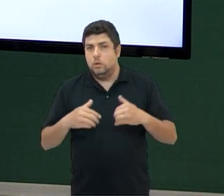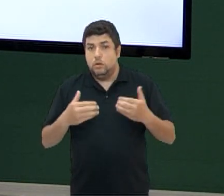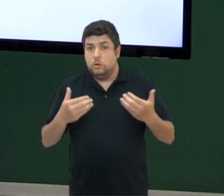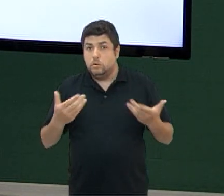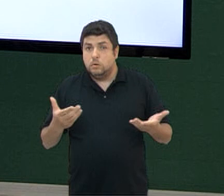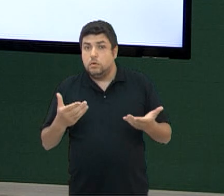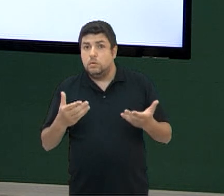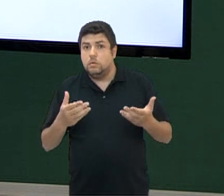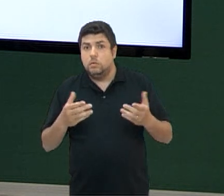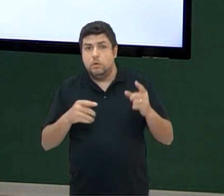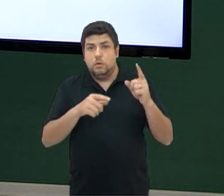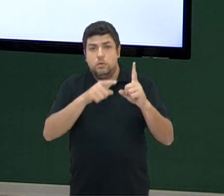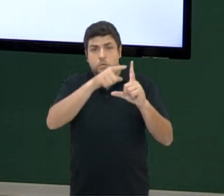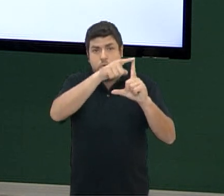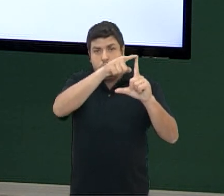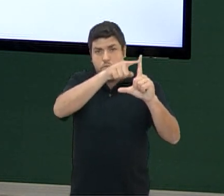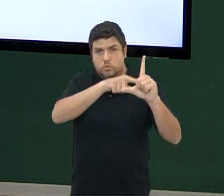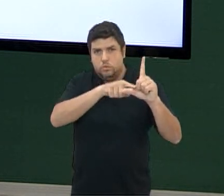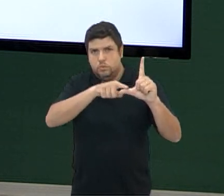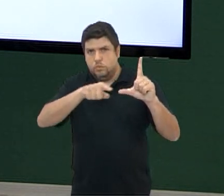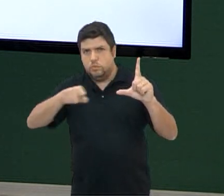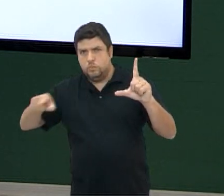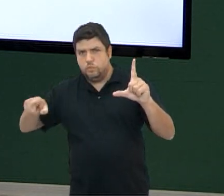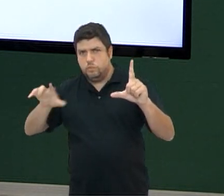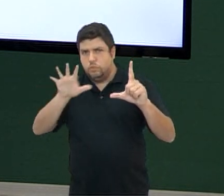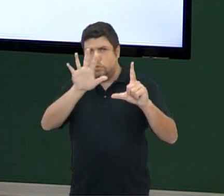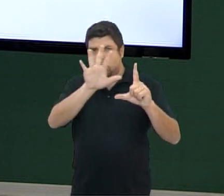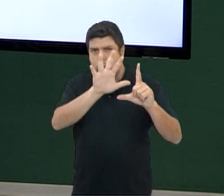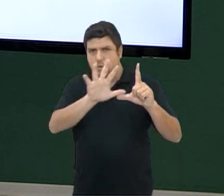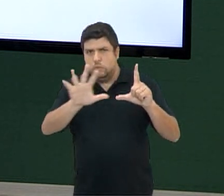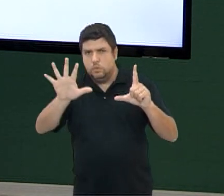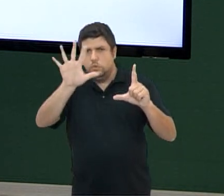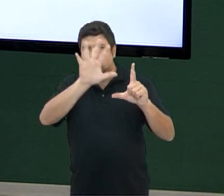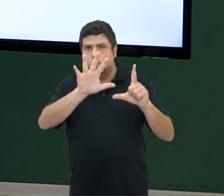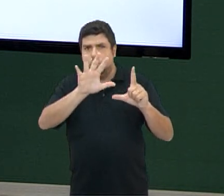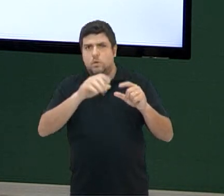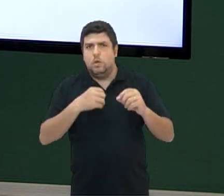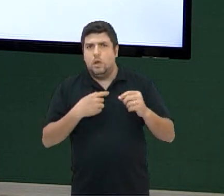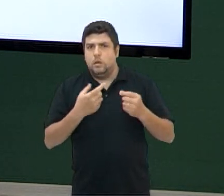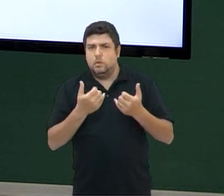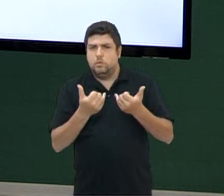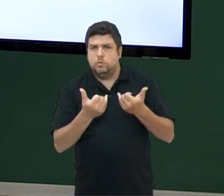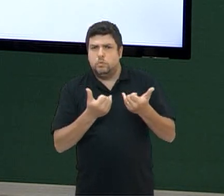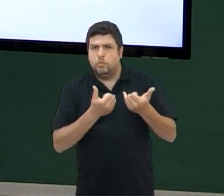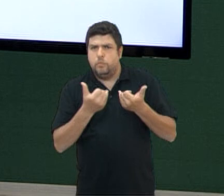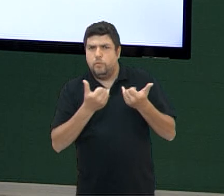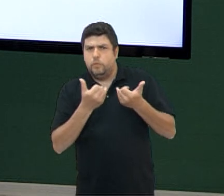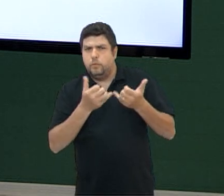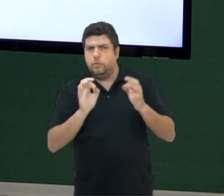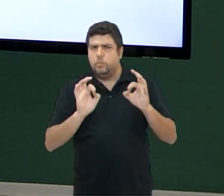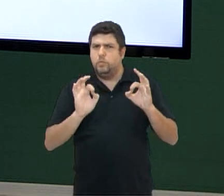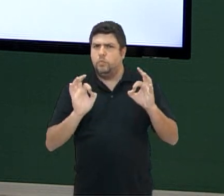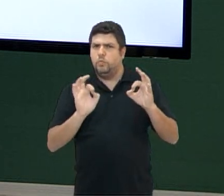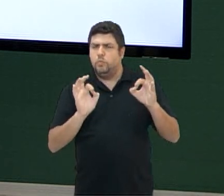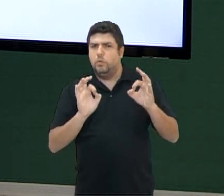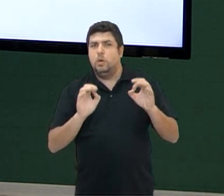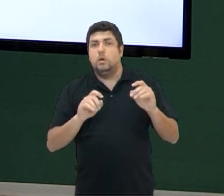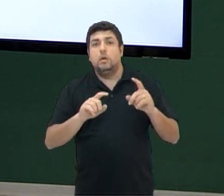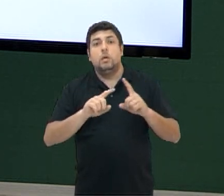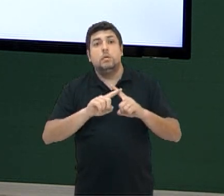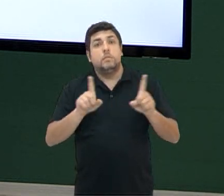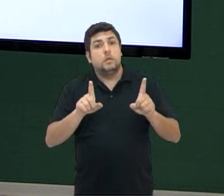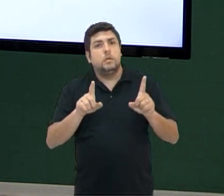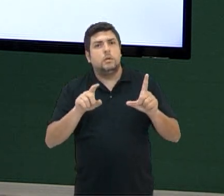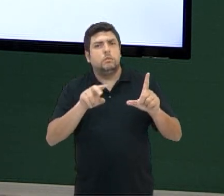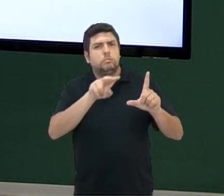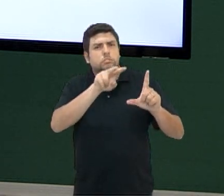acabam aparecendo no gráfico onde não existe essa informação descritiva, entretanto, de